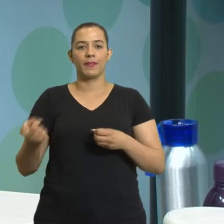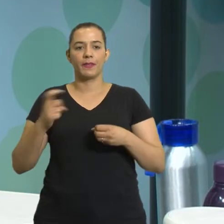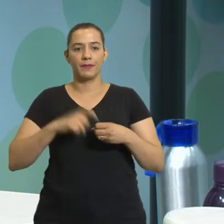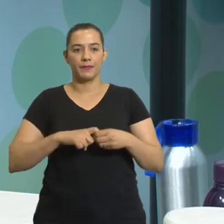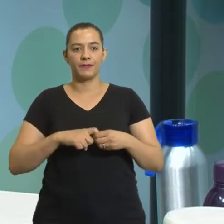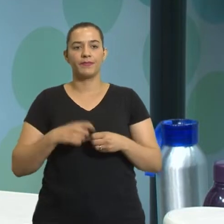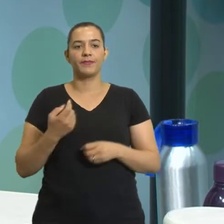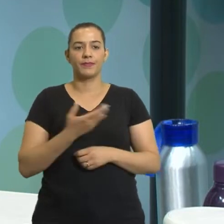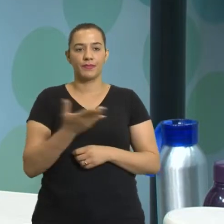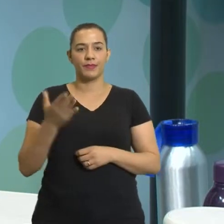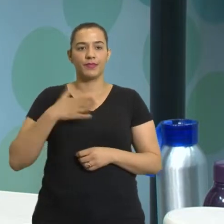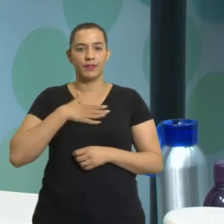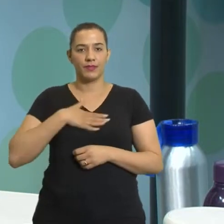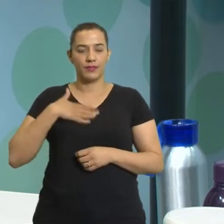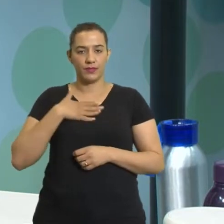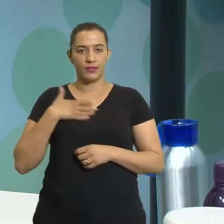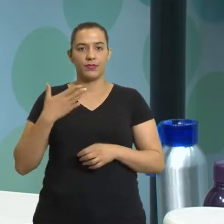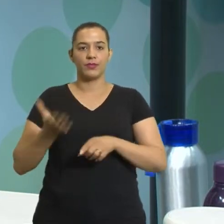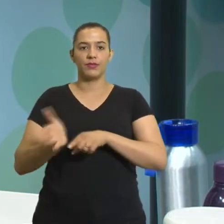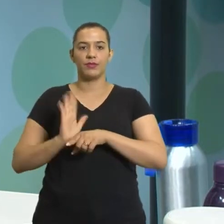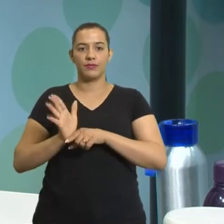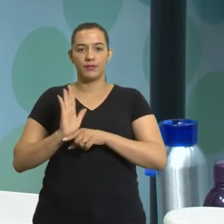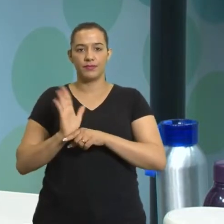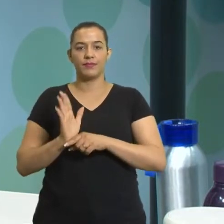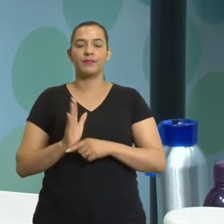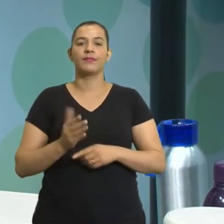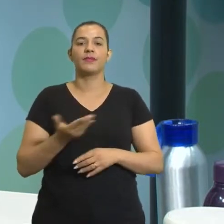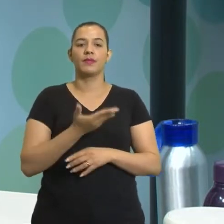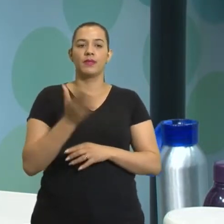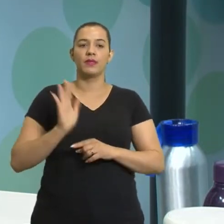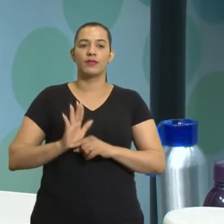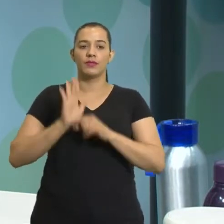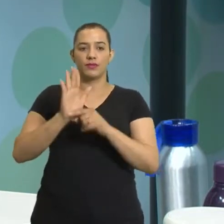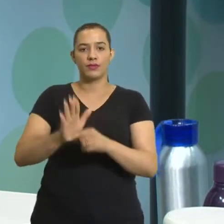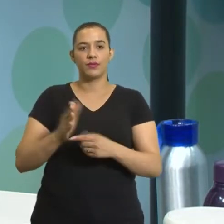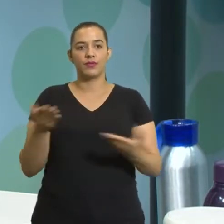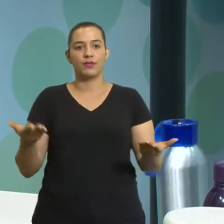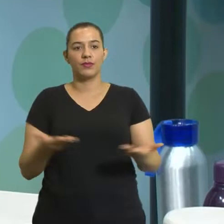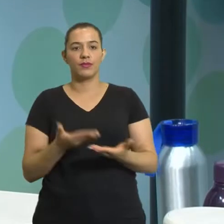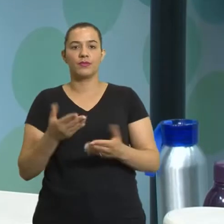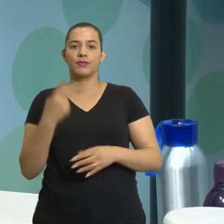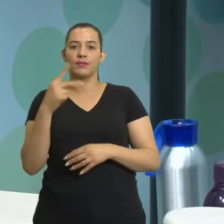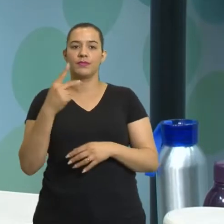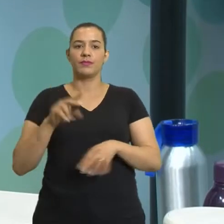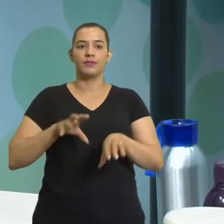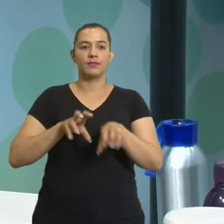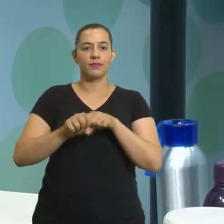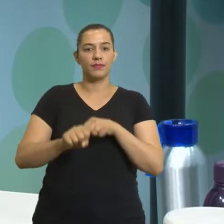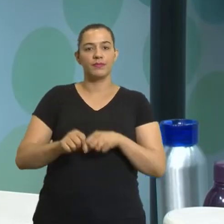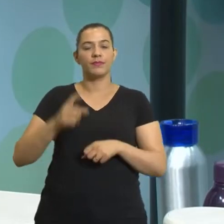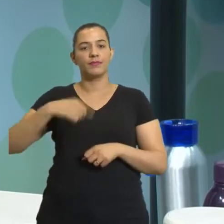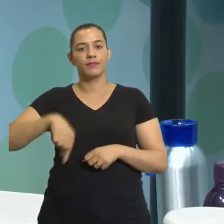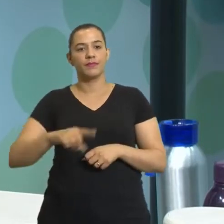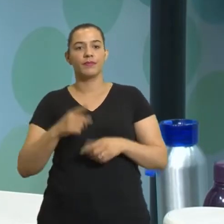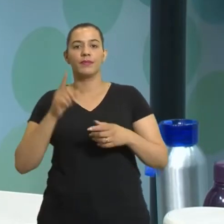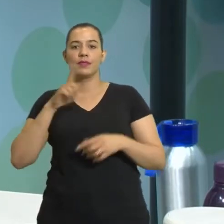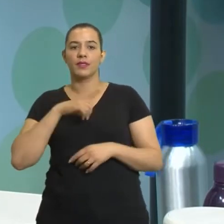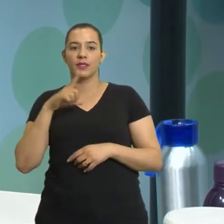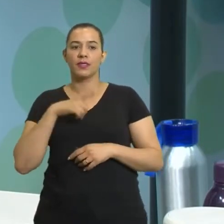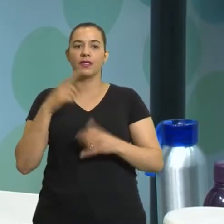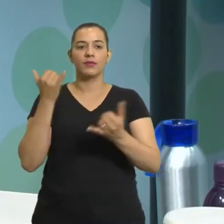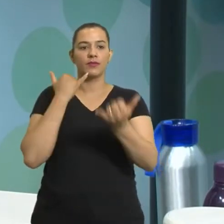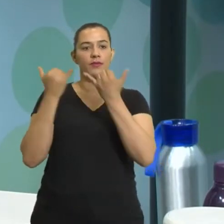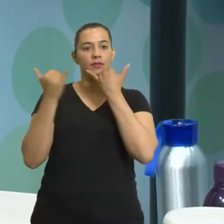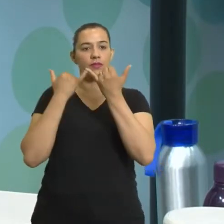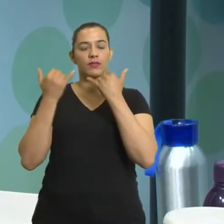Voltamos. Eu espero que o vídeo da professora Maristela tenha contribuído bastante para a formação de vocês. Ela traz informações